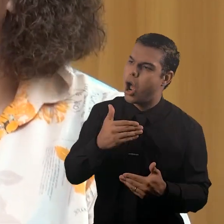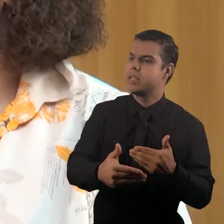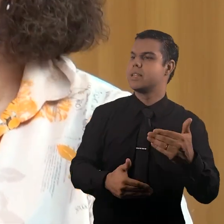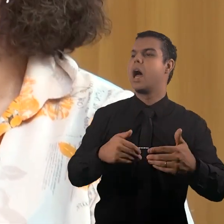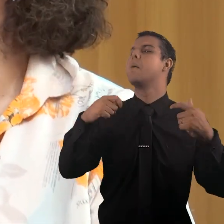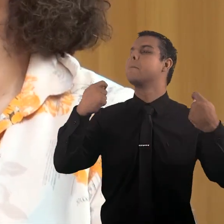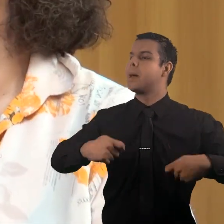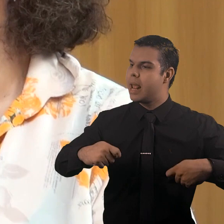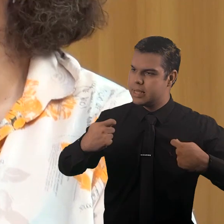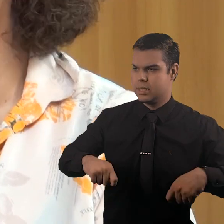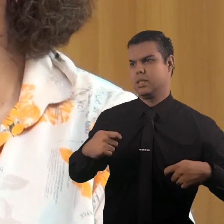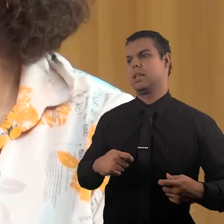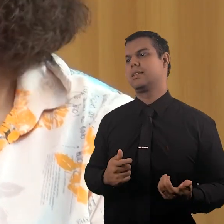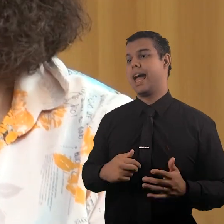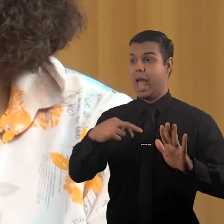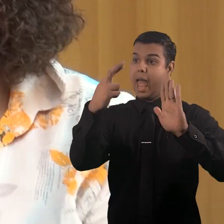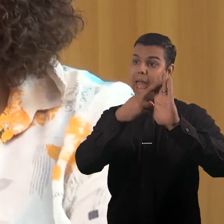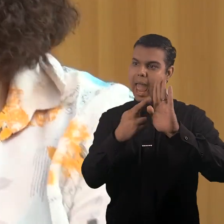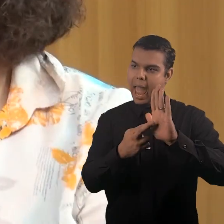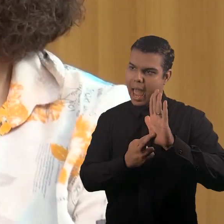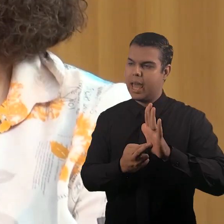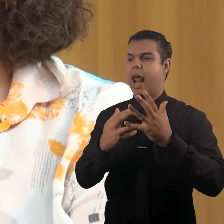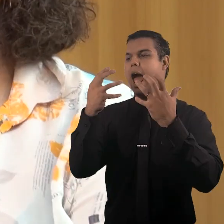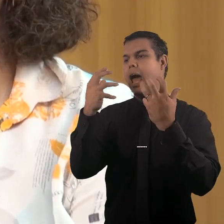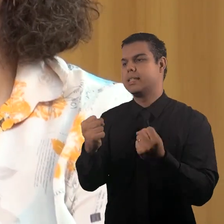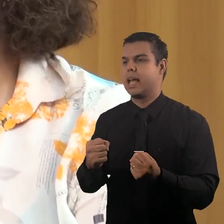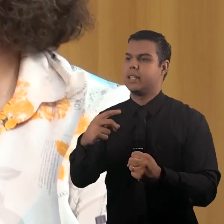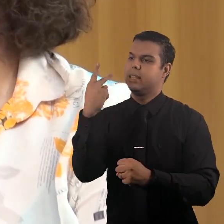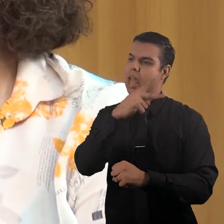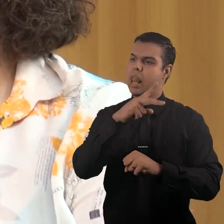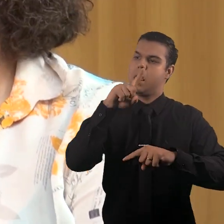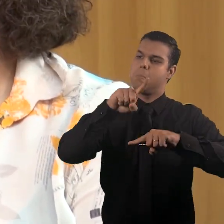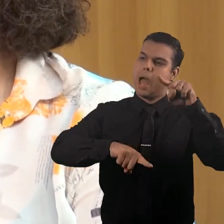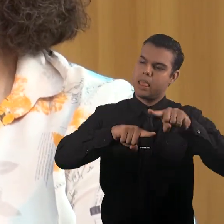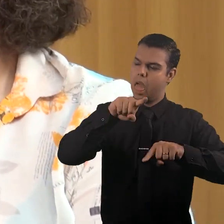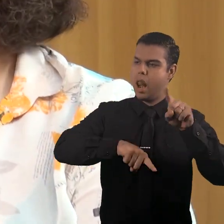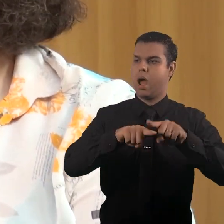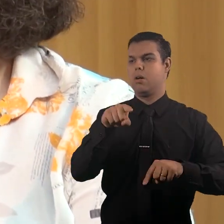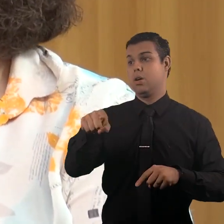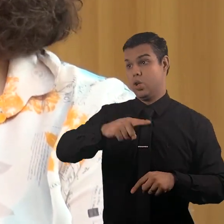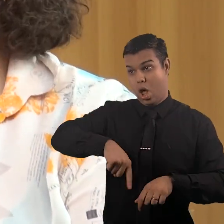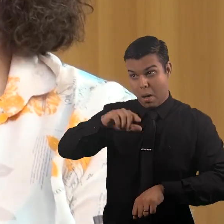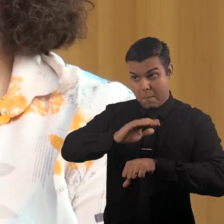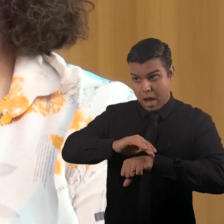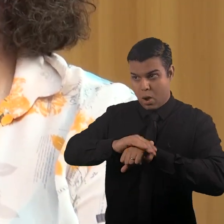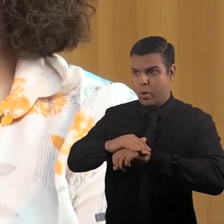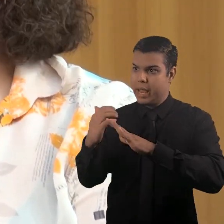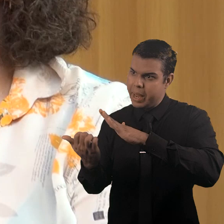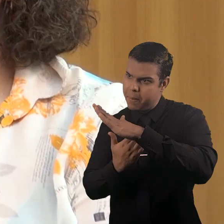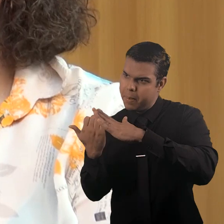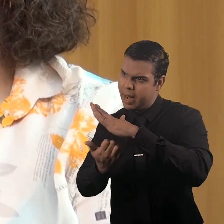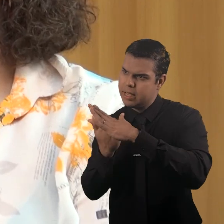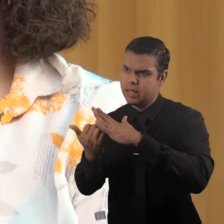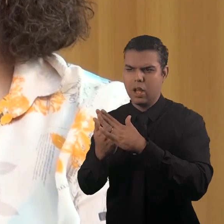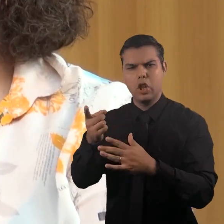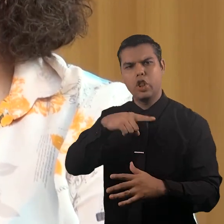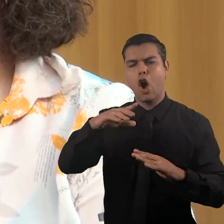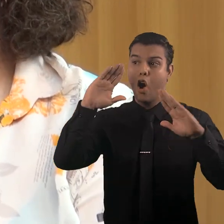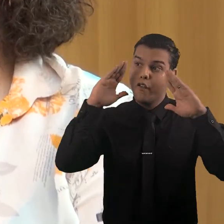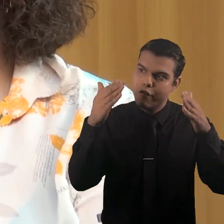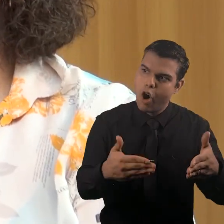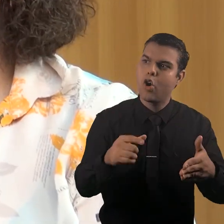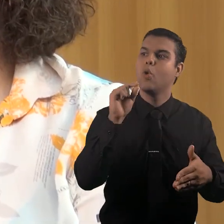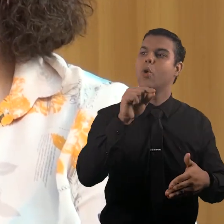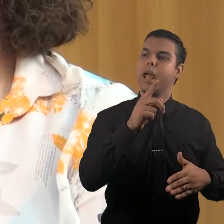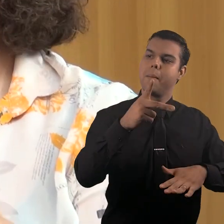processos, precisam ter regras para aceitar esse tipo de matéria-prima. Porque nós, organizações, olhamos o quê? Nós